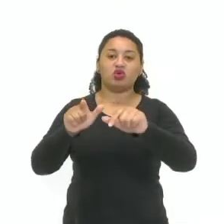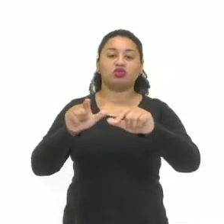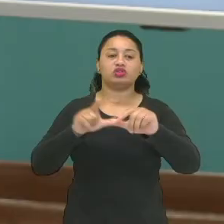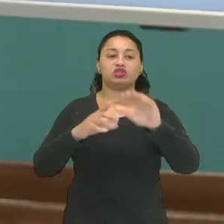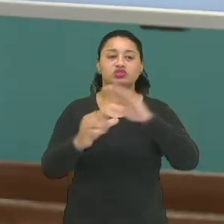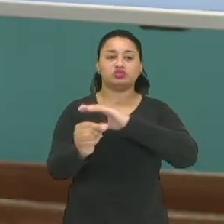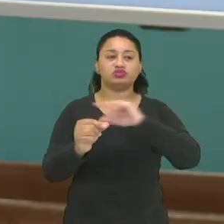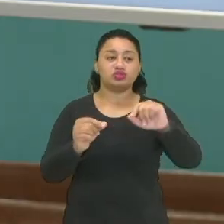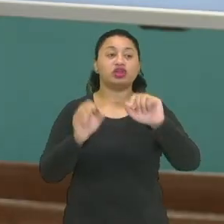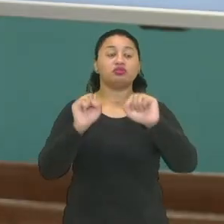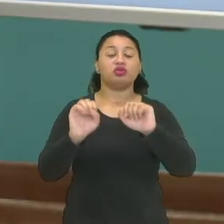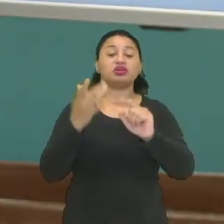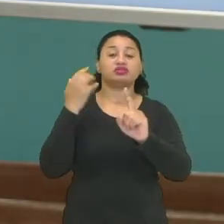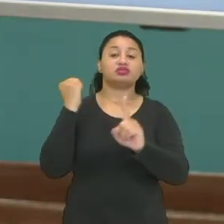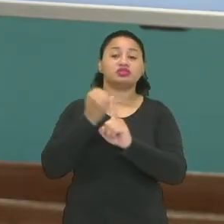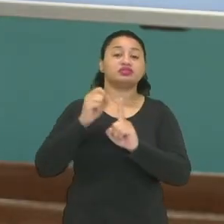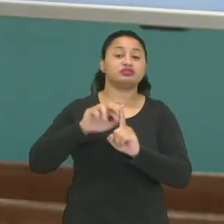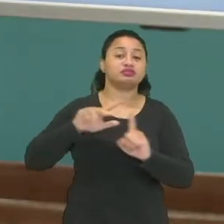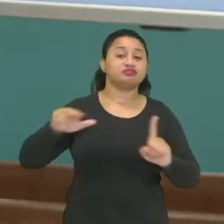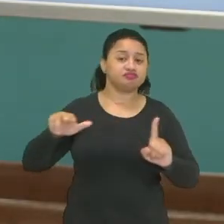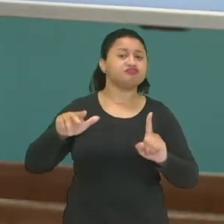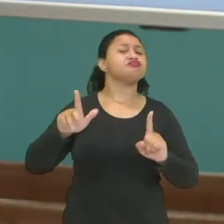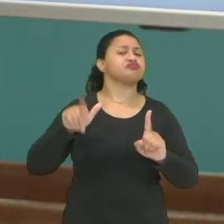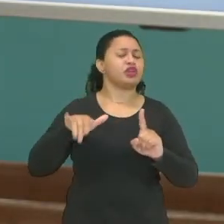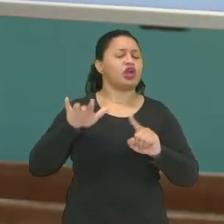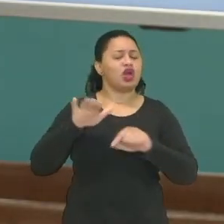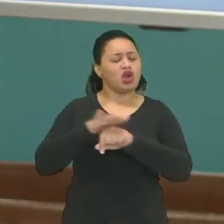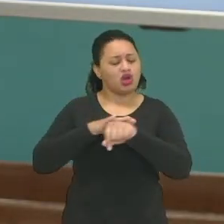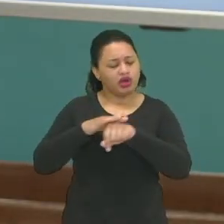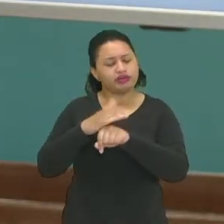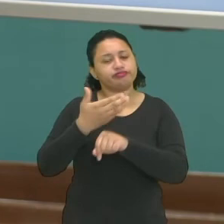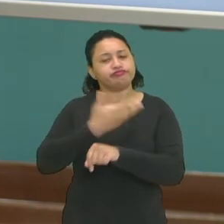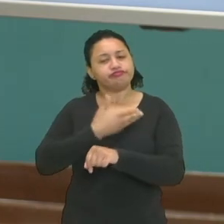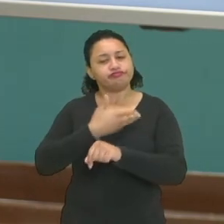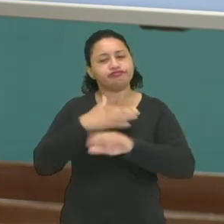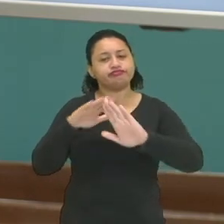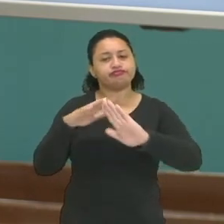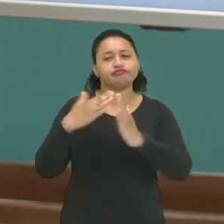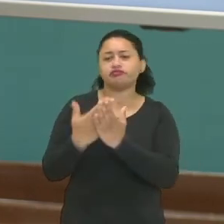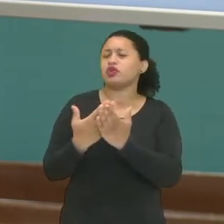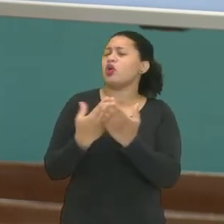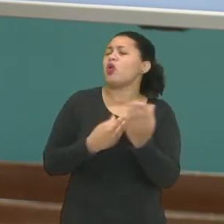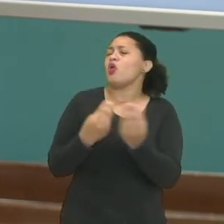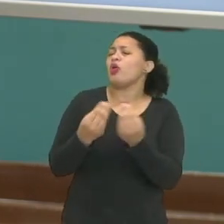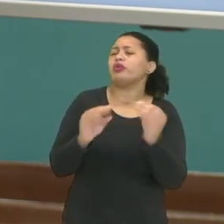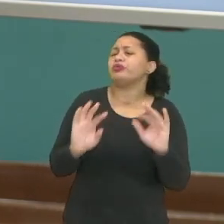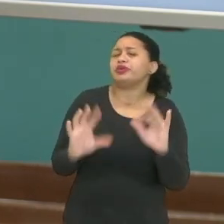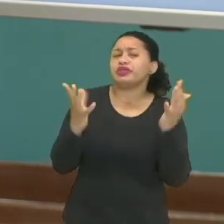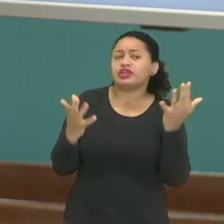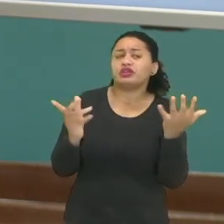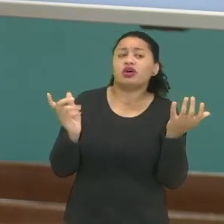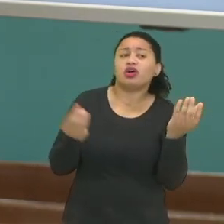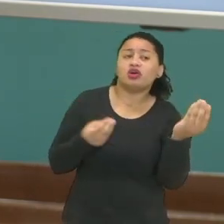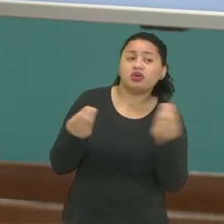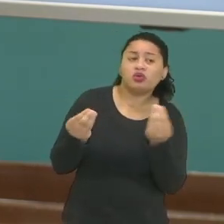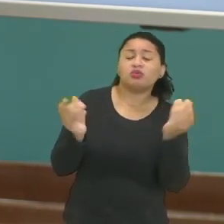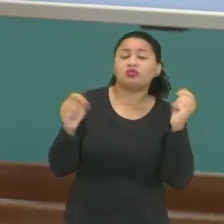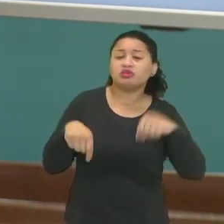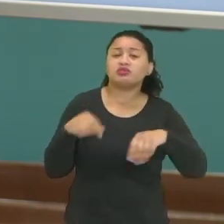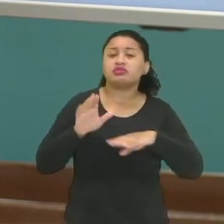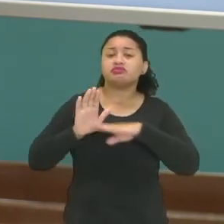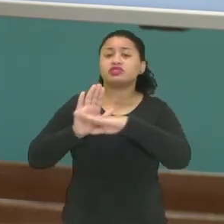seus colegas, né, se você tiver acesso aí a eles, como que essas coisas estão acontecendo, né, e como que a gente poderia ajudar